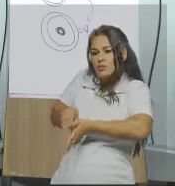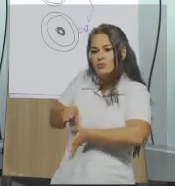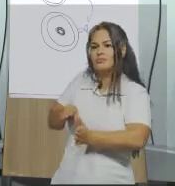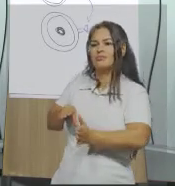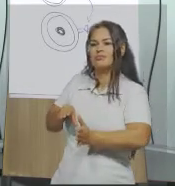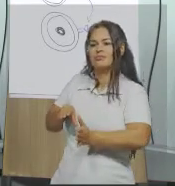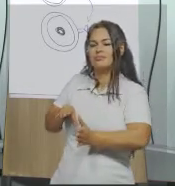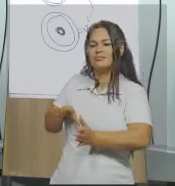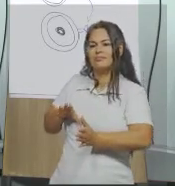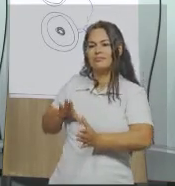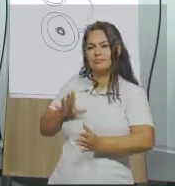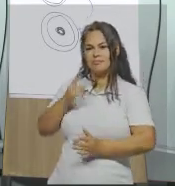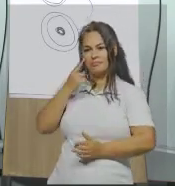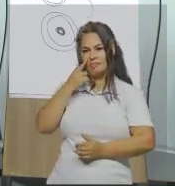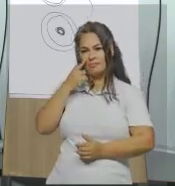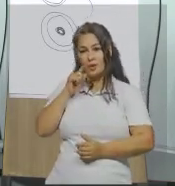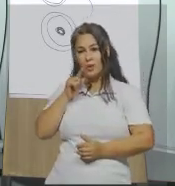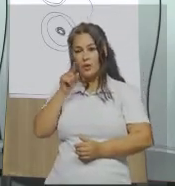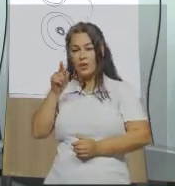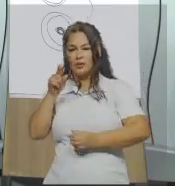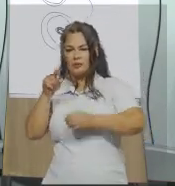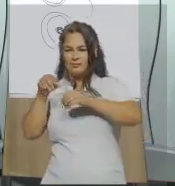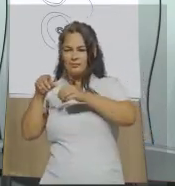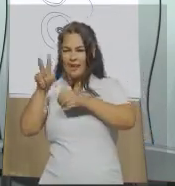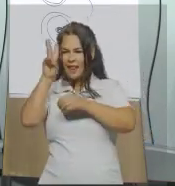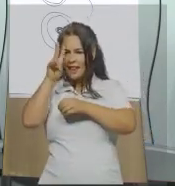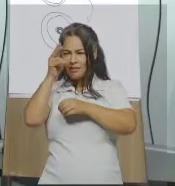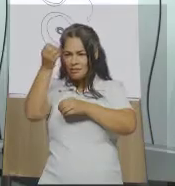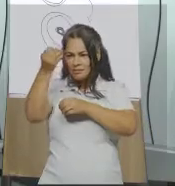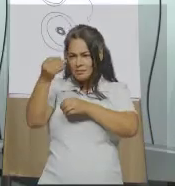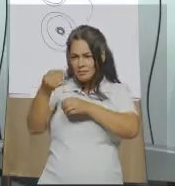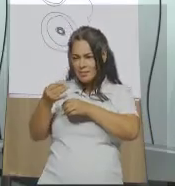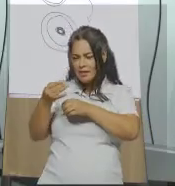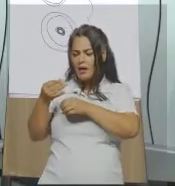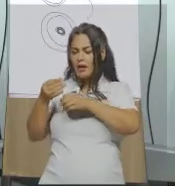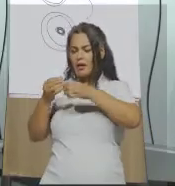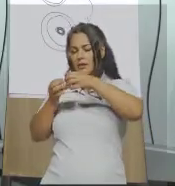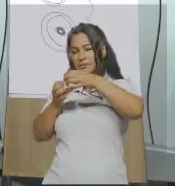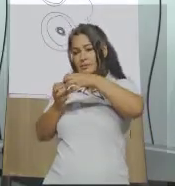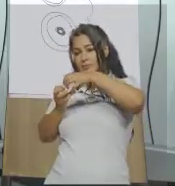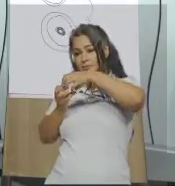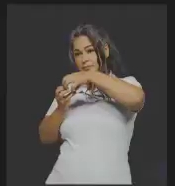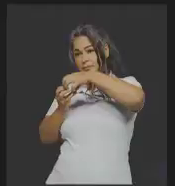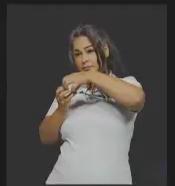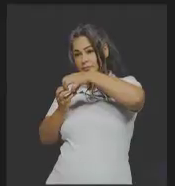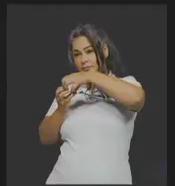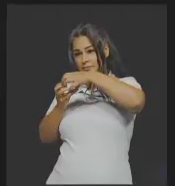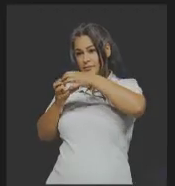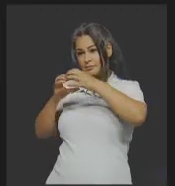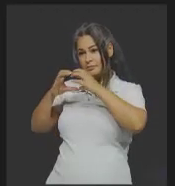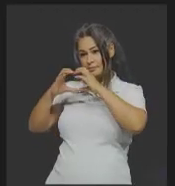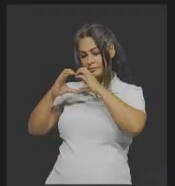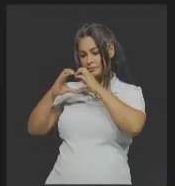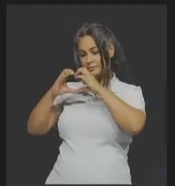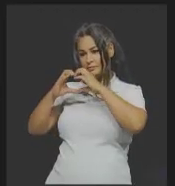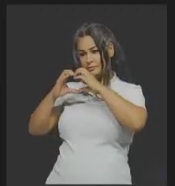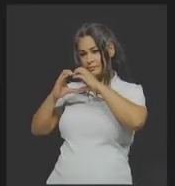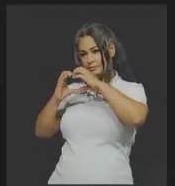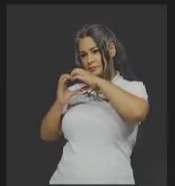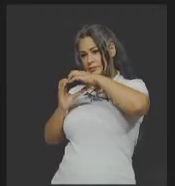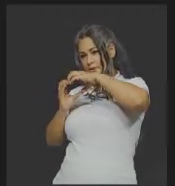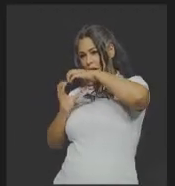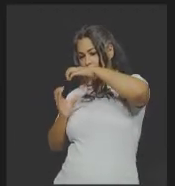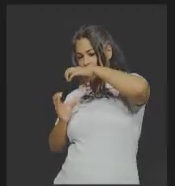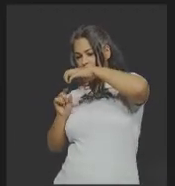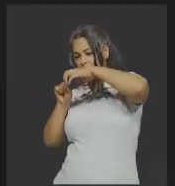Agora vamos falar na adenohipófise, que é a que produz mais hormônios aqui que nós vamos ver. Essa porção chamada